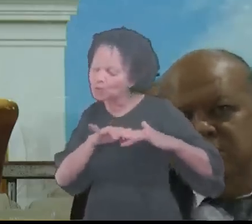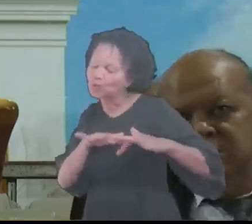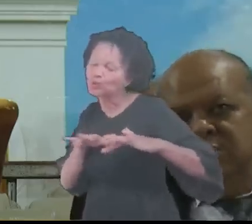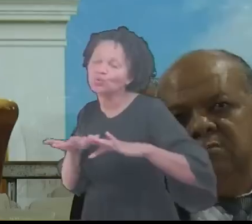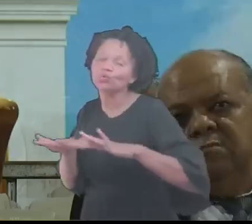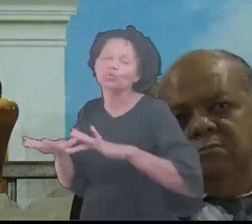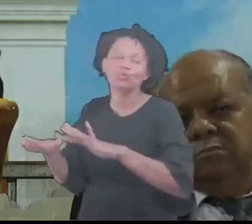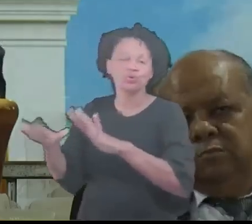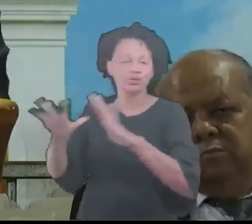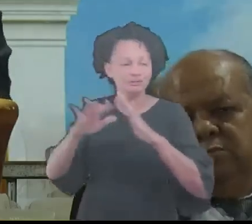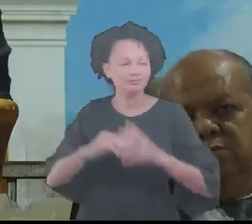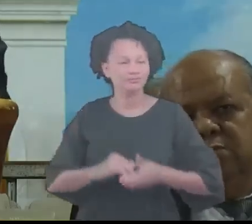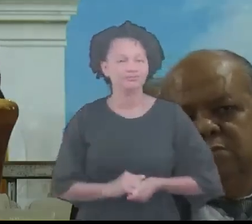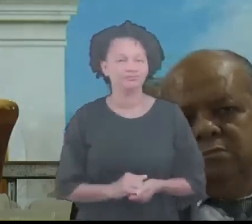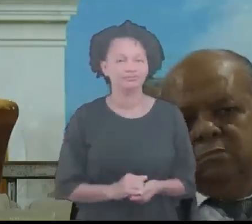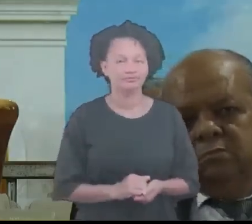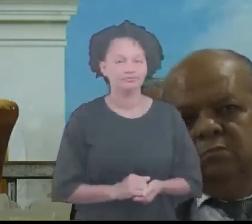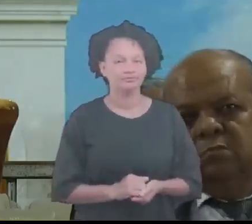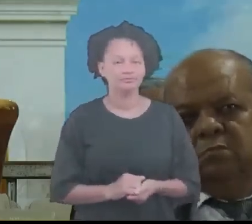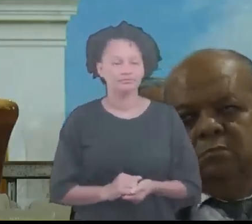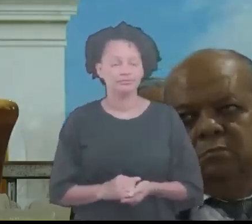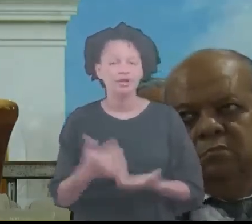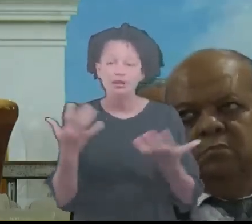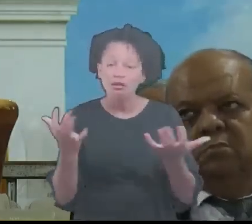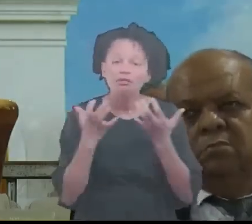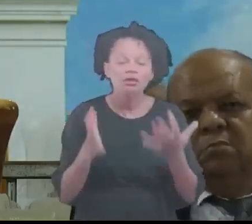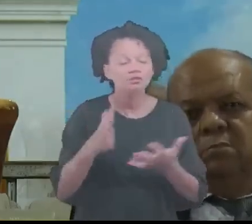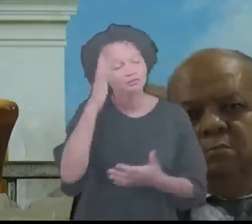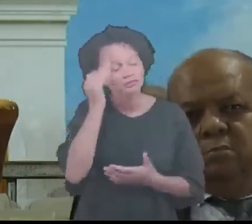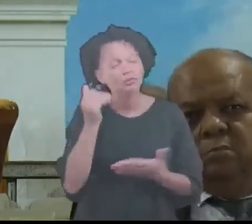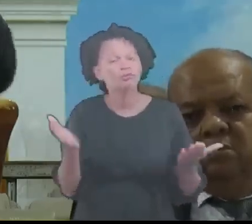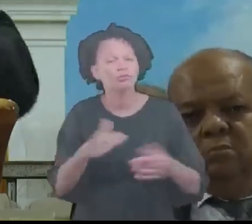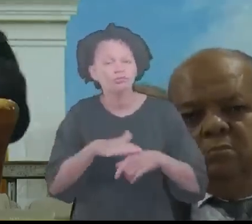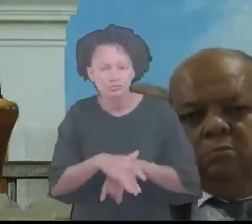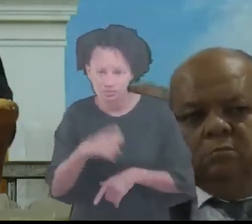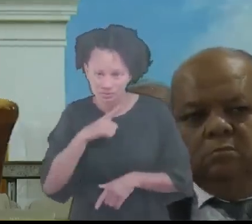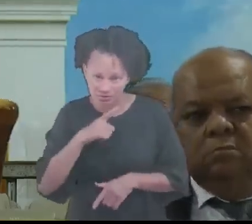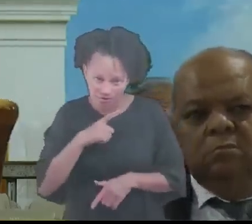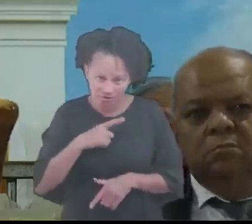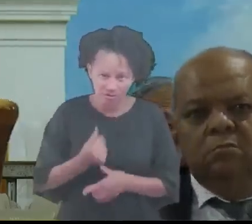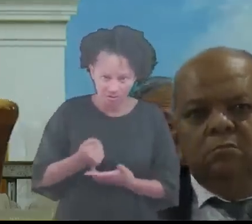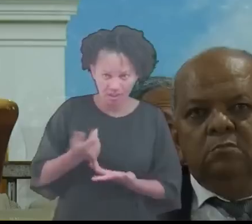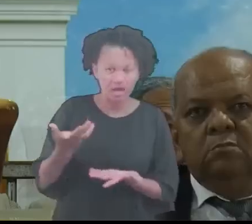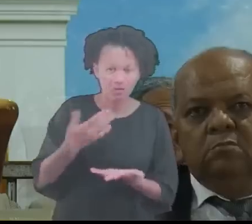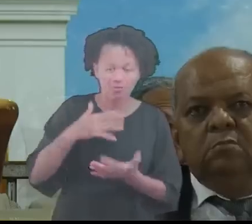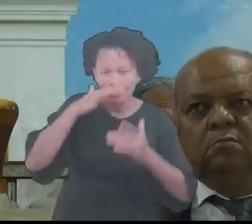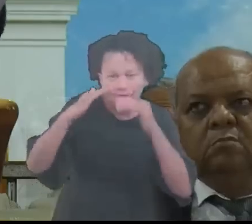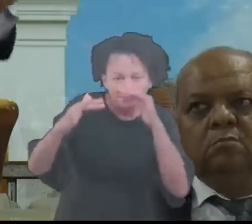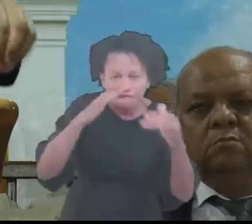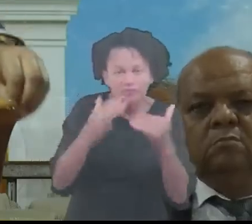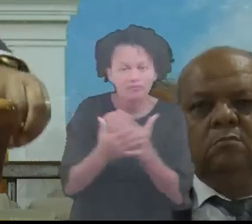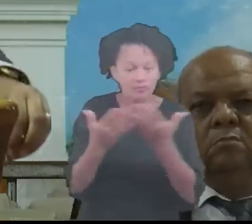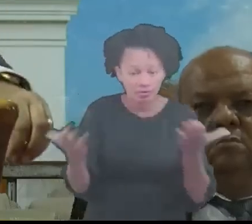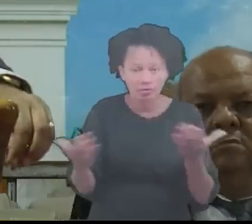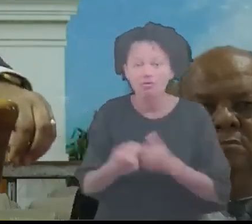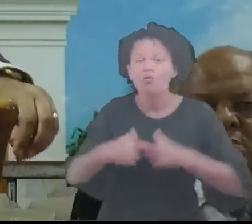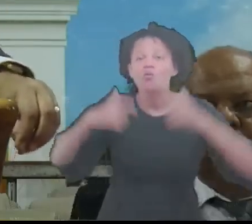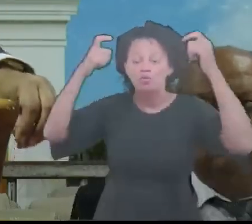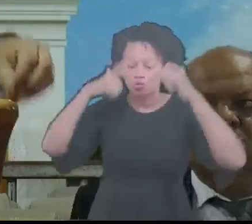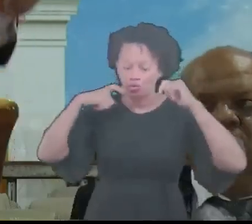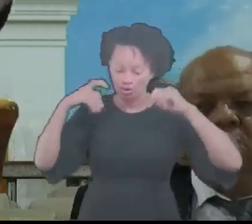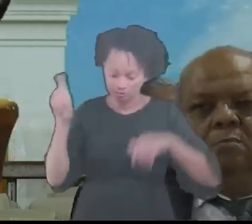ele. E eu quero saber nesta noite se você trouxe nardo. Diz que enquanto o rei está na